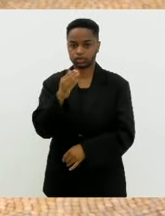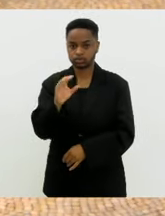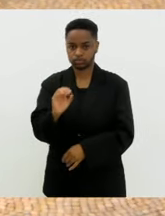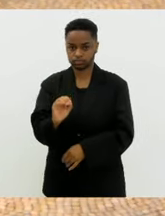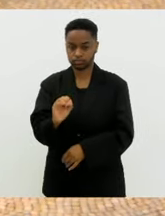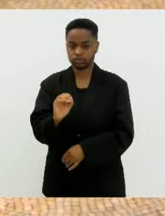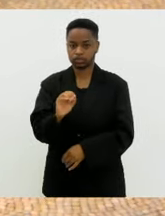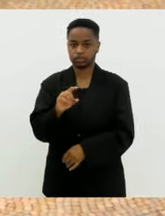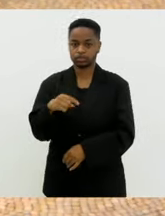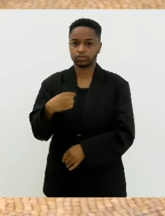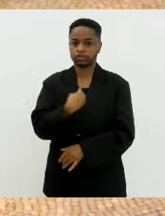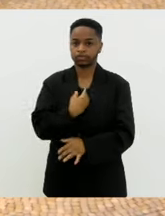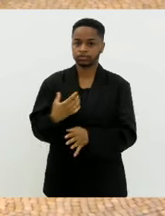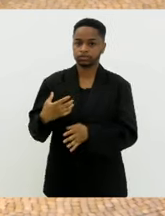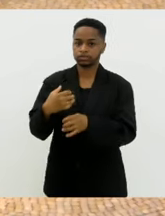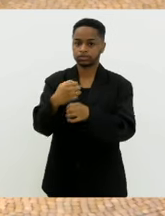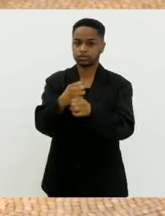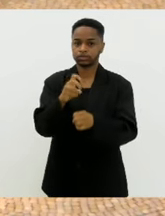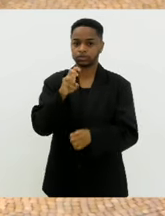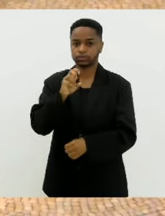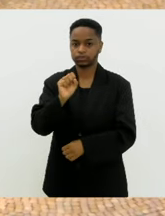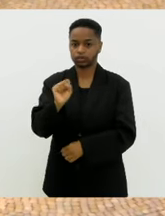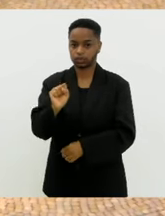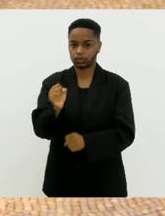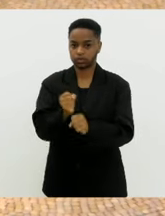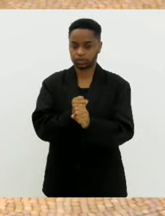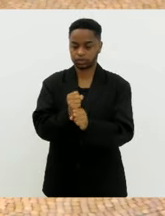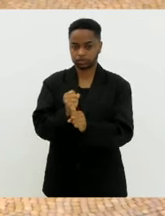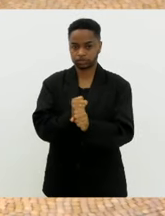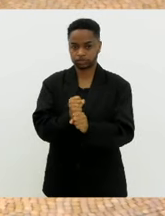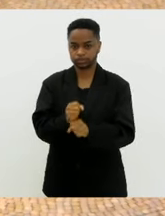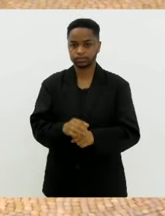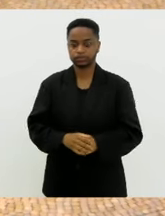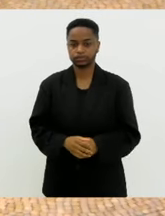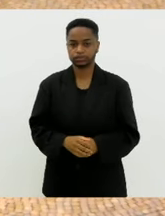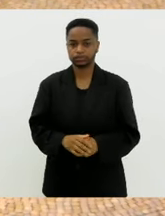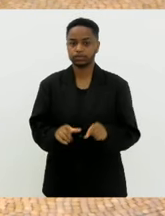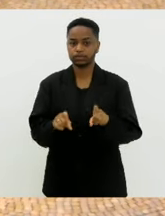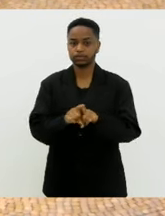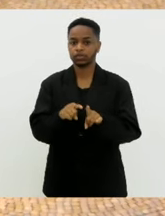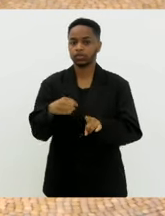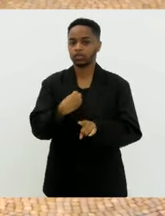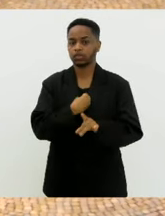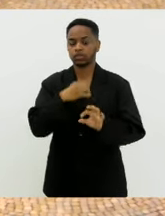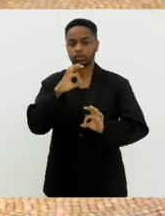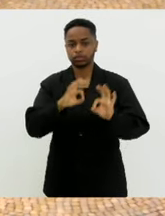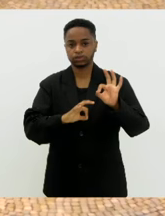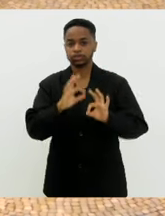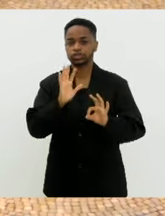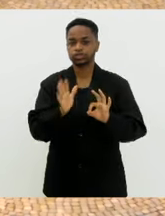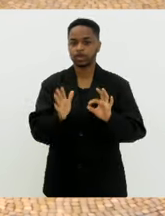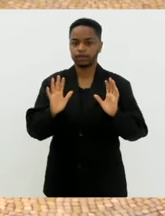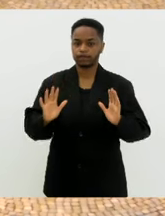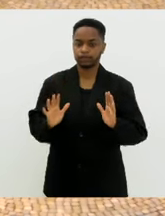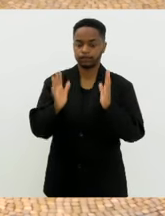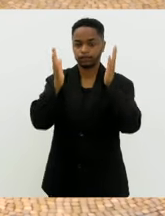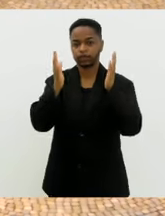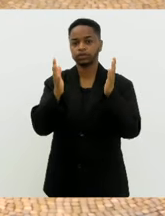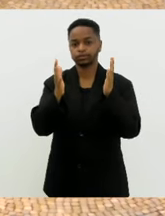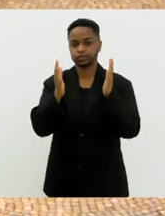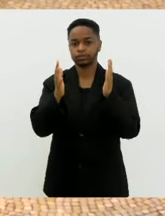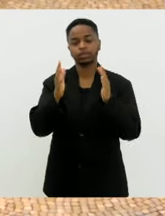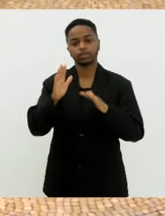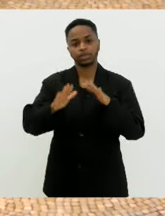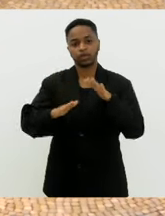faz 58 anos e nós já estamos preparando uma festividade, possivelmente